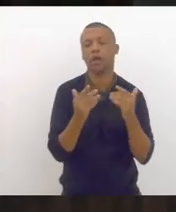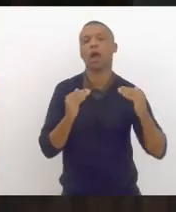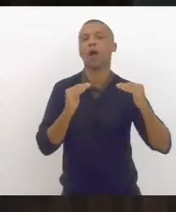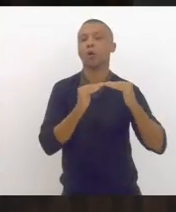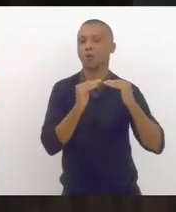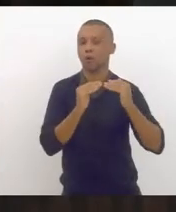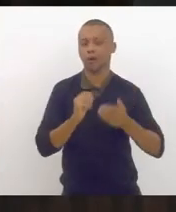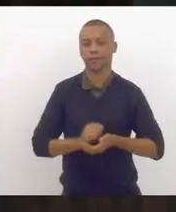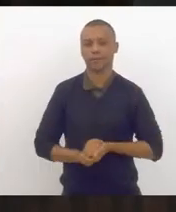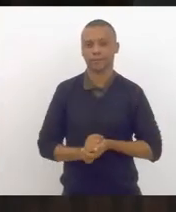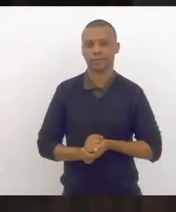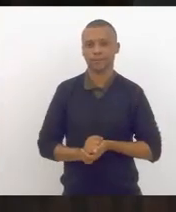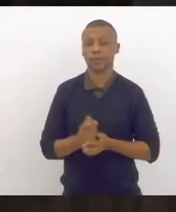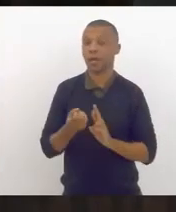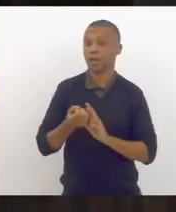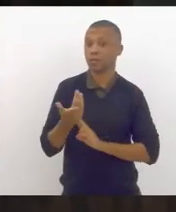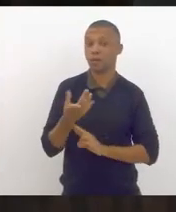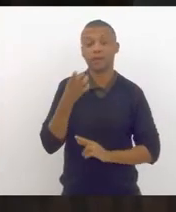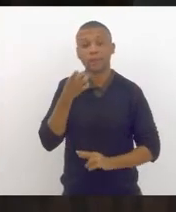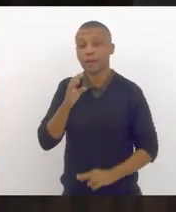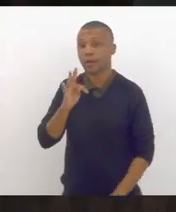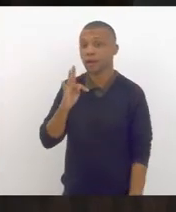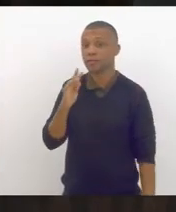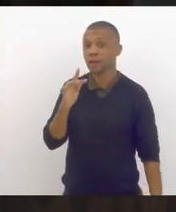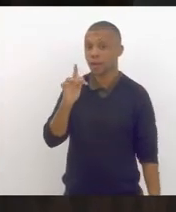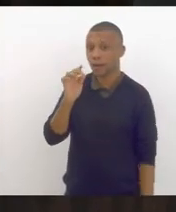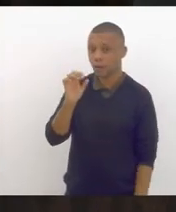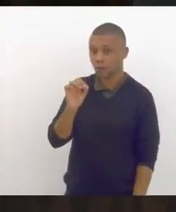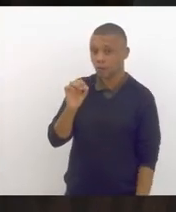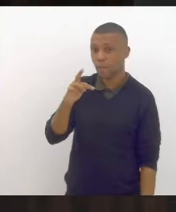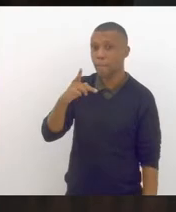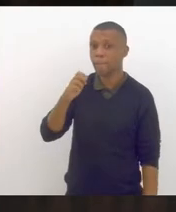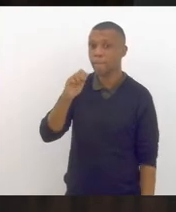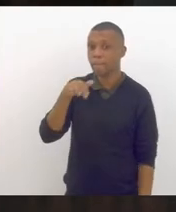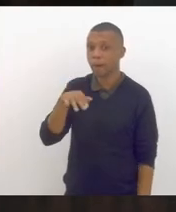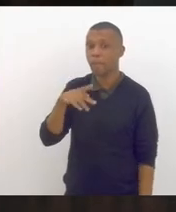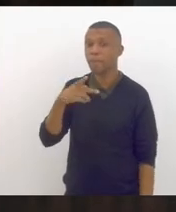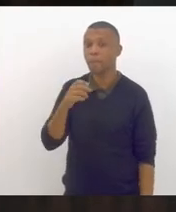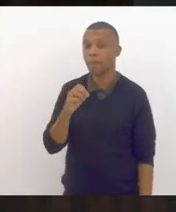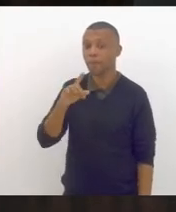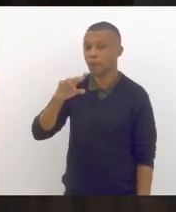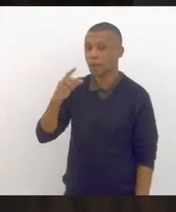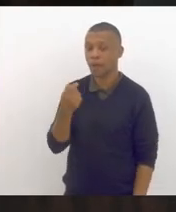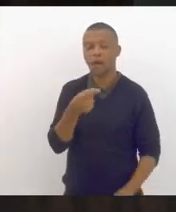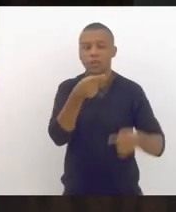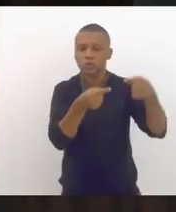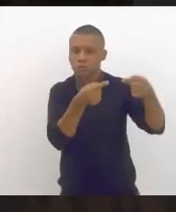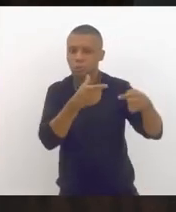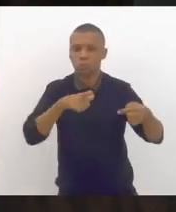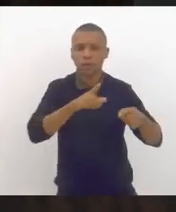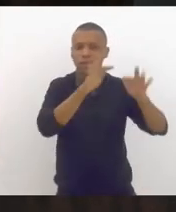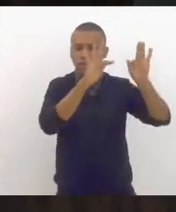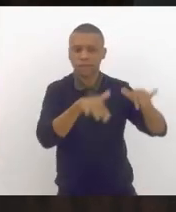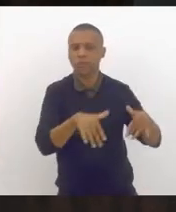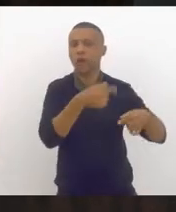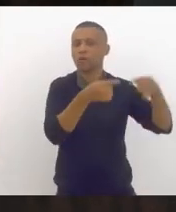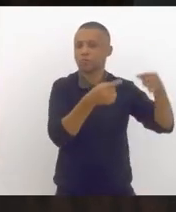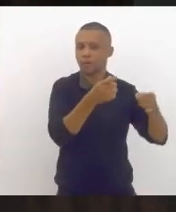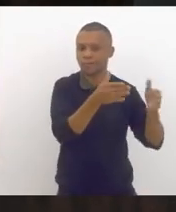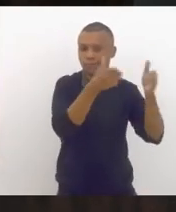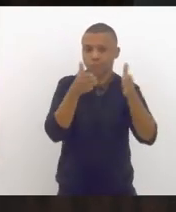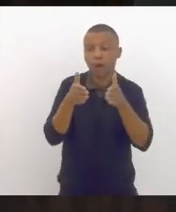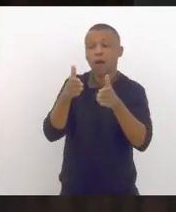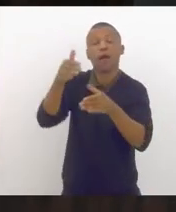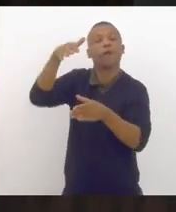Relator, deputado Tiago Pampolha. Em discussão. Não havendo quem queira discutir, encerrada a discussão. Em votação. Senhores que